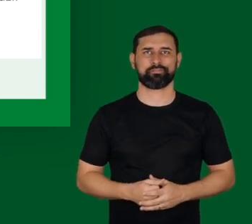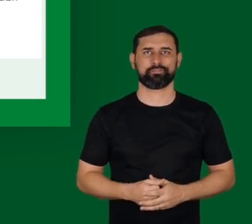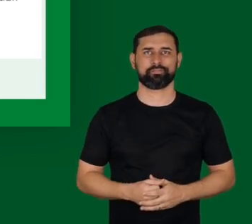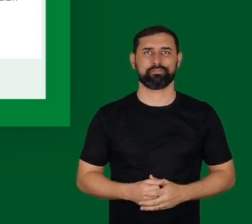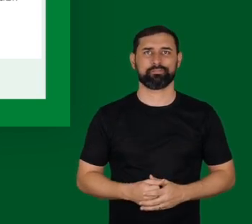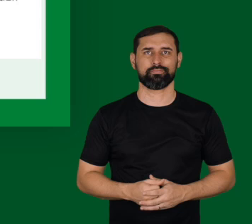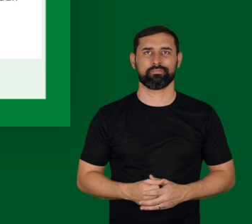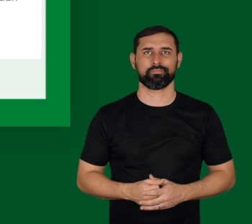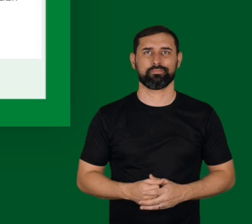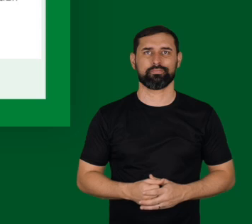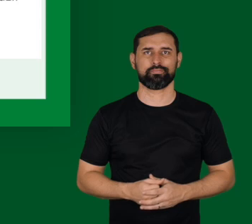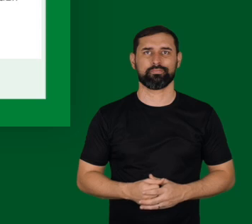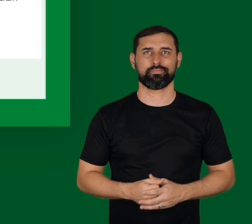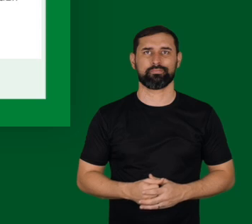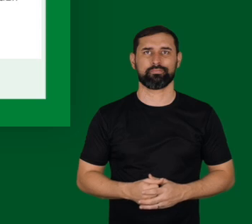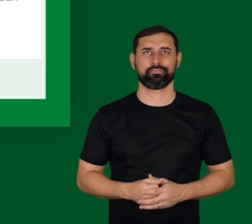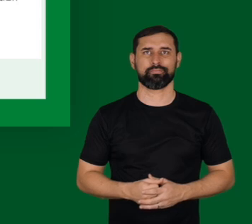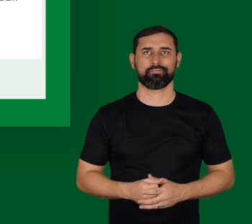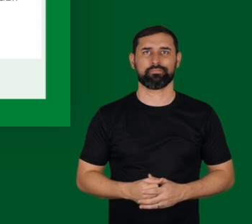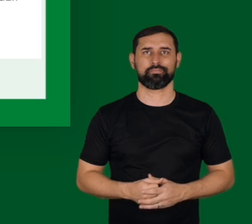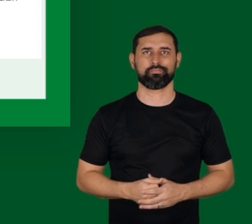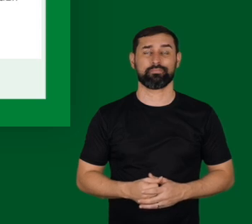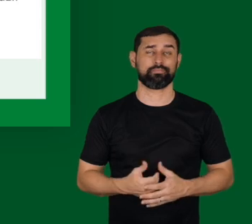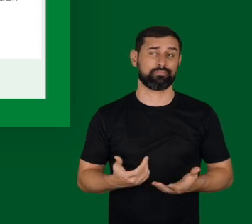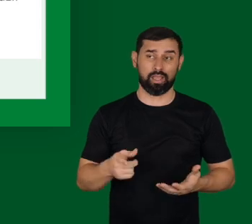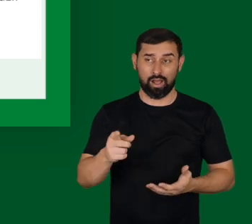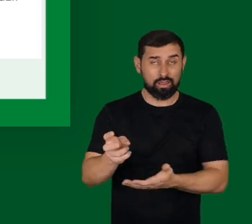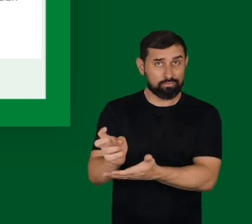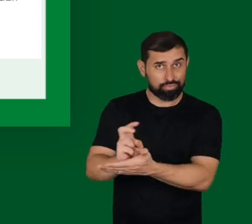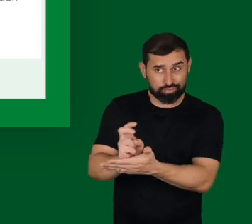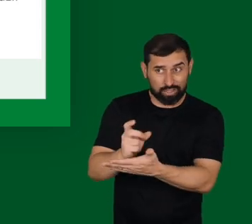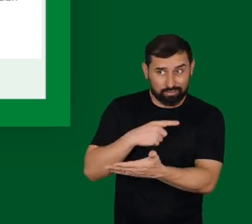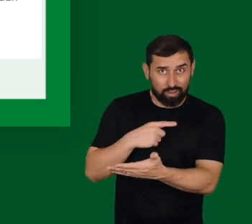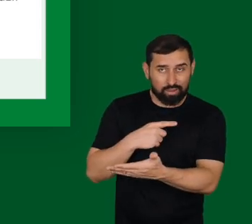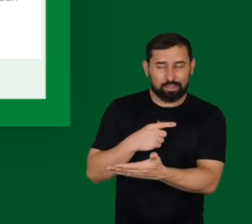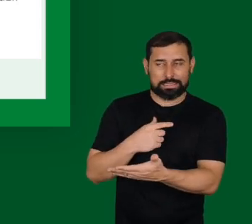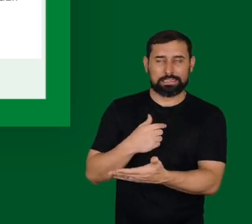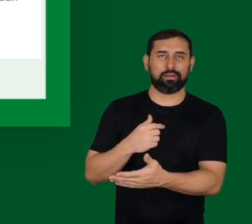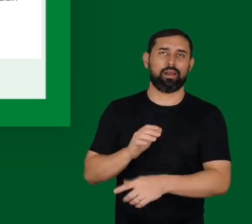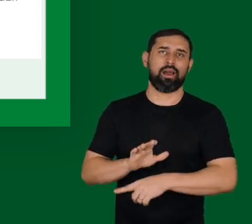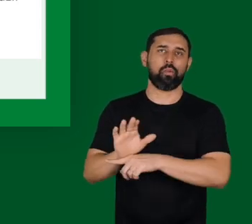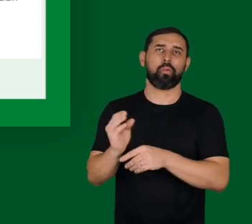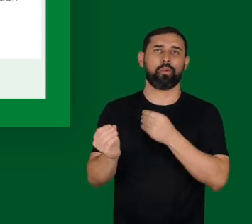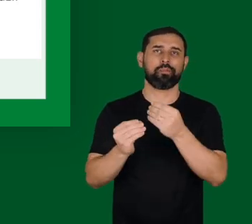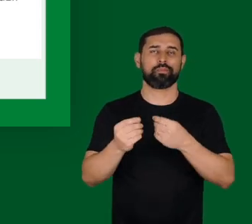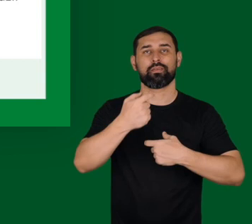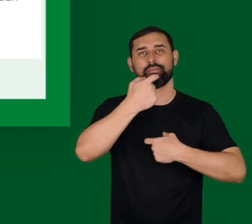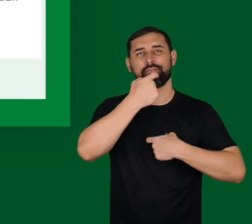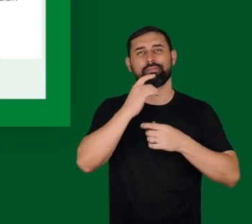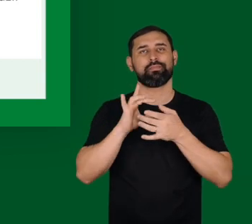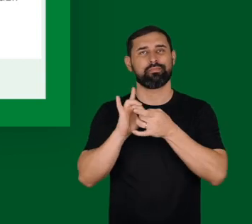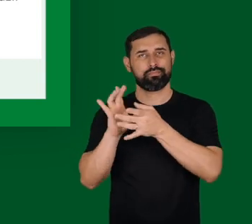diluído, ele deve ser feito puro em bolos e o soro que vai é para empurrar a medicação, tá bom?